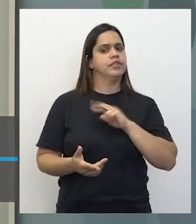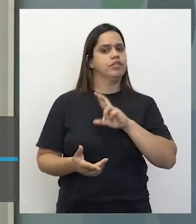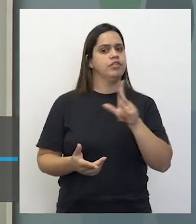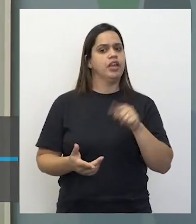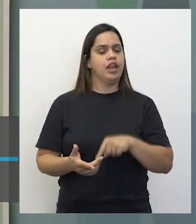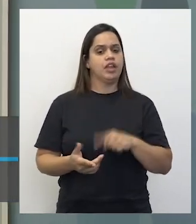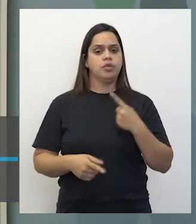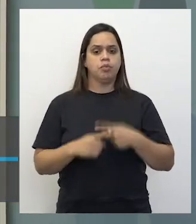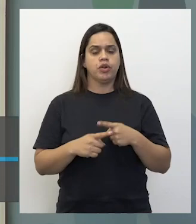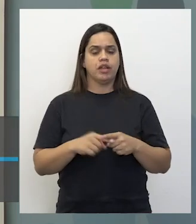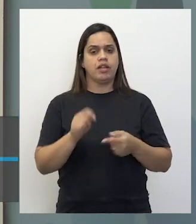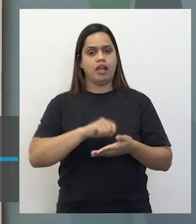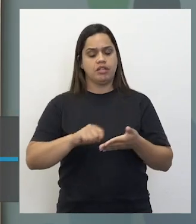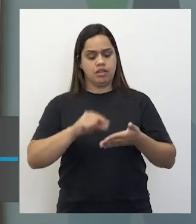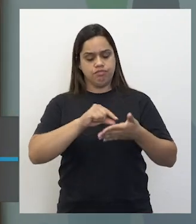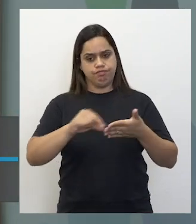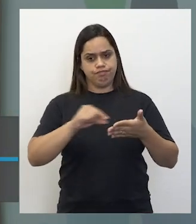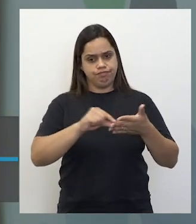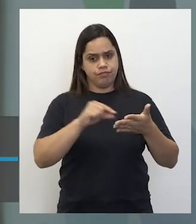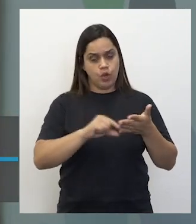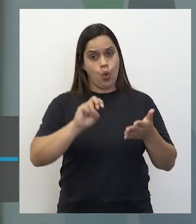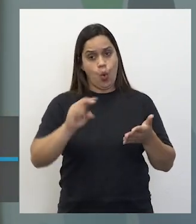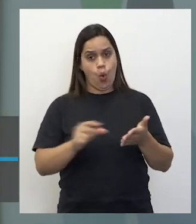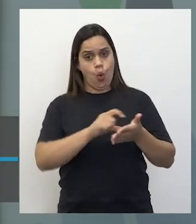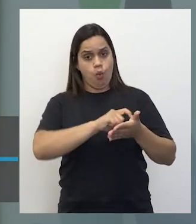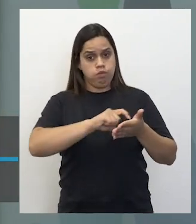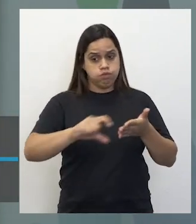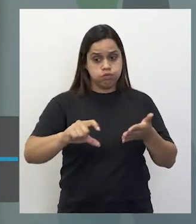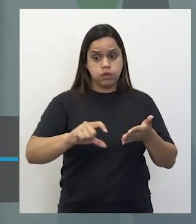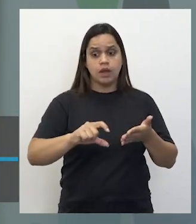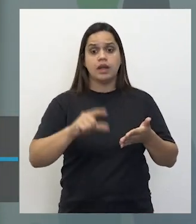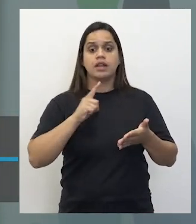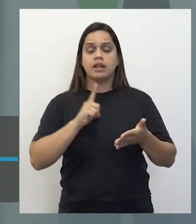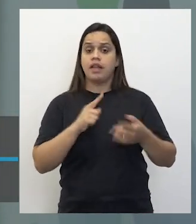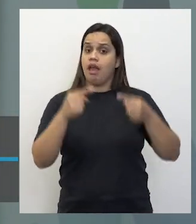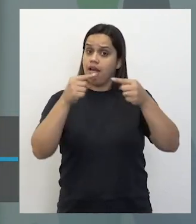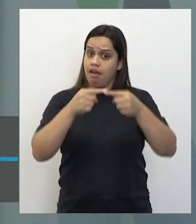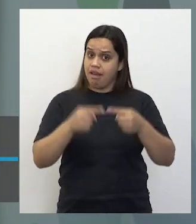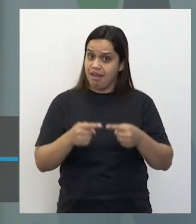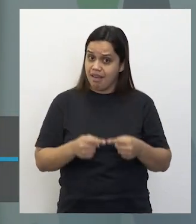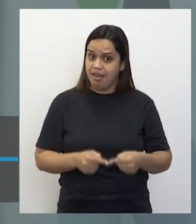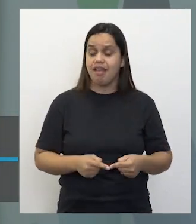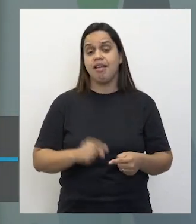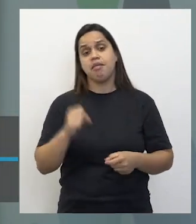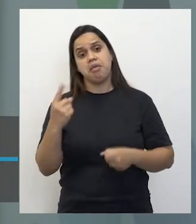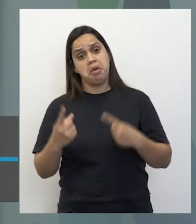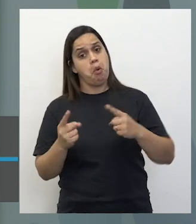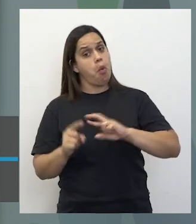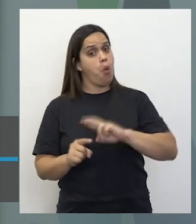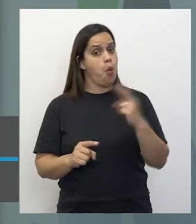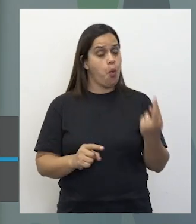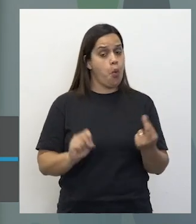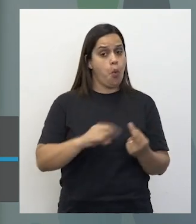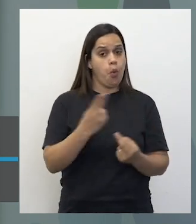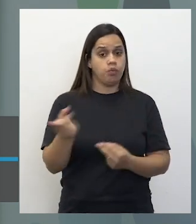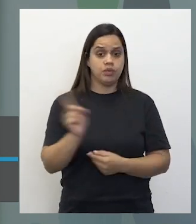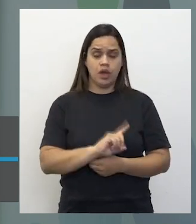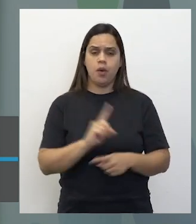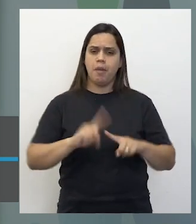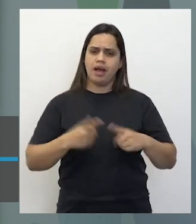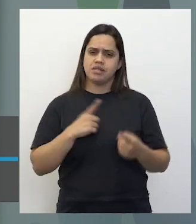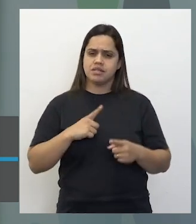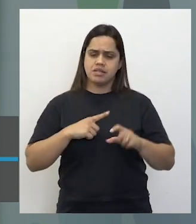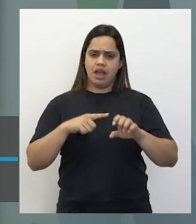Está escrito em versos organizados em estrofes, muitas vezes contendo rimas, outras vezes não, mas ele tem uma estrutura